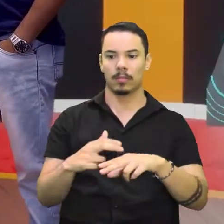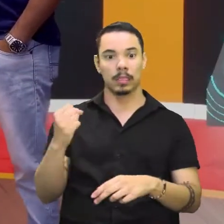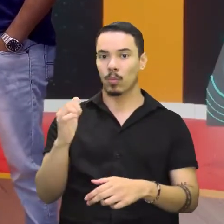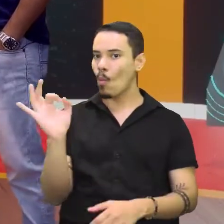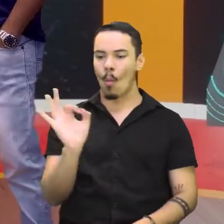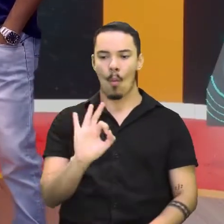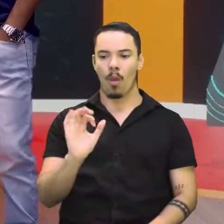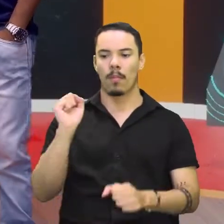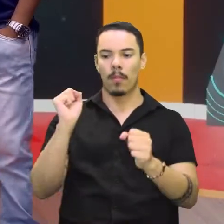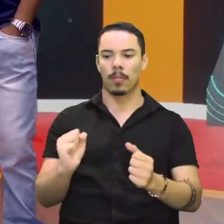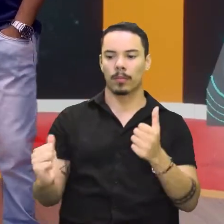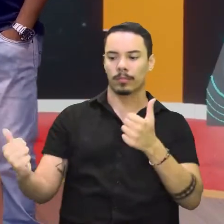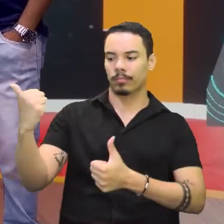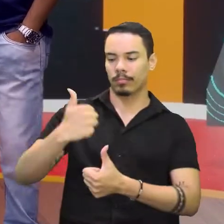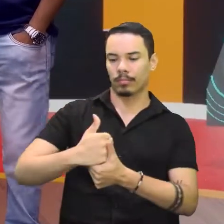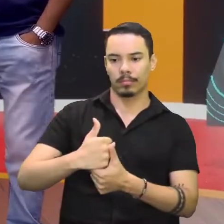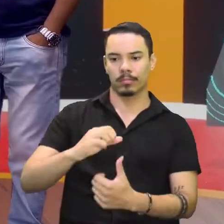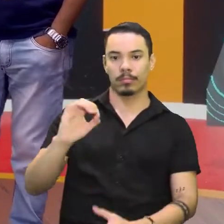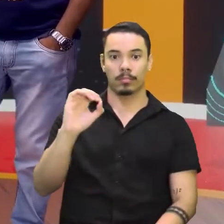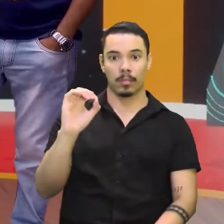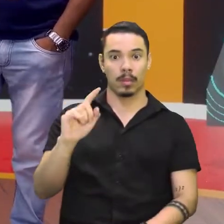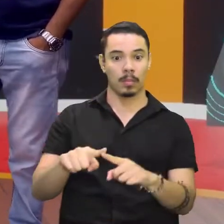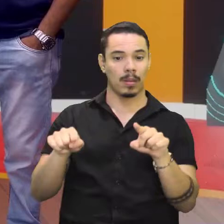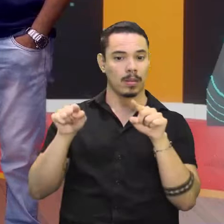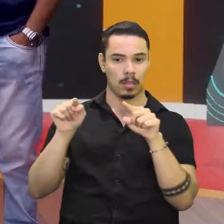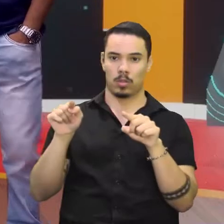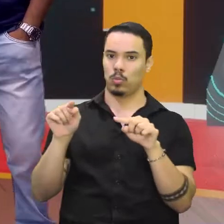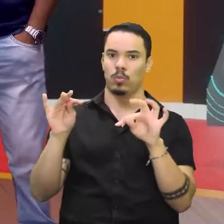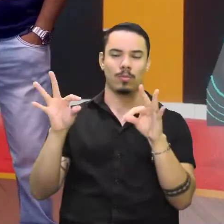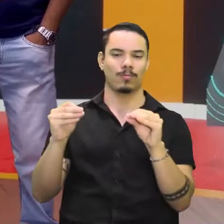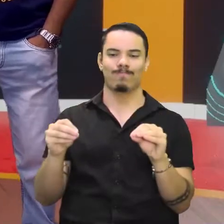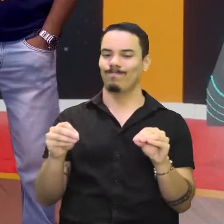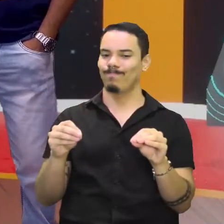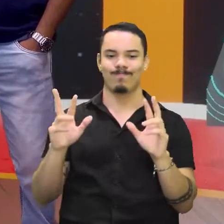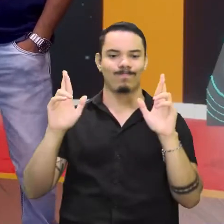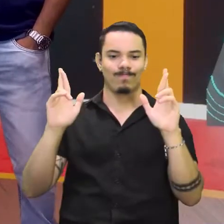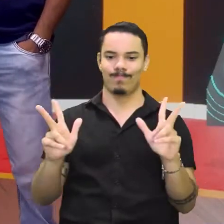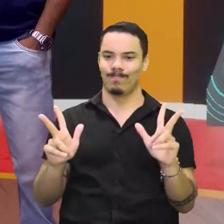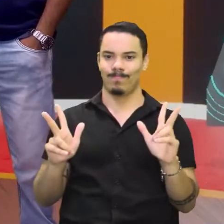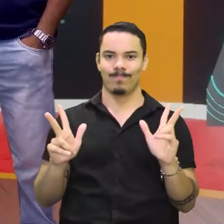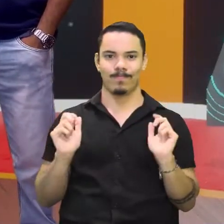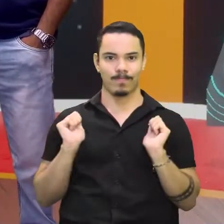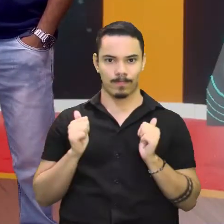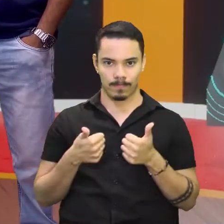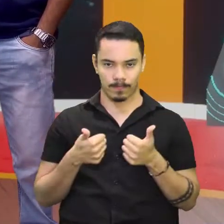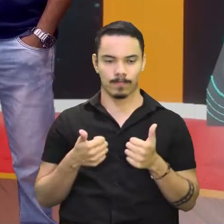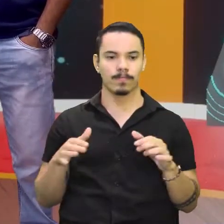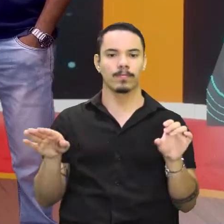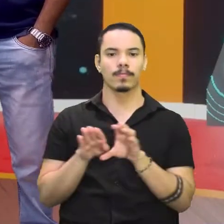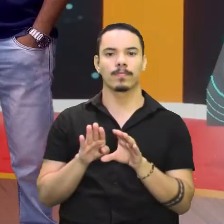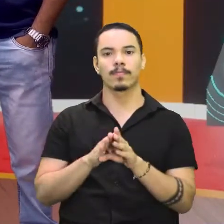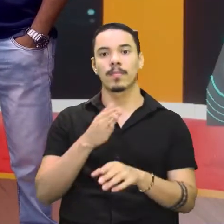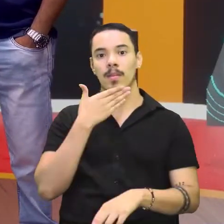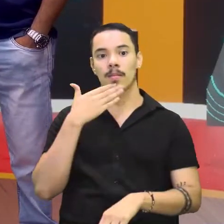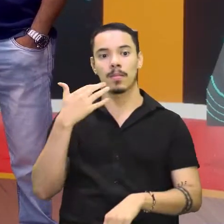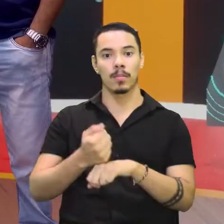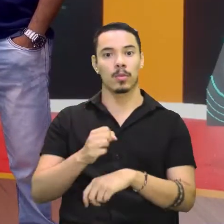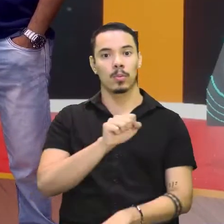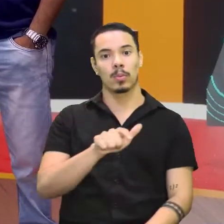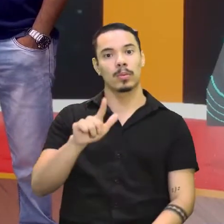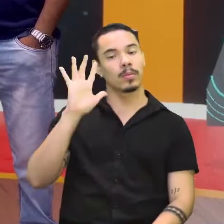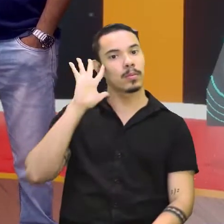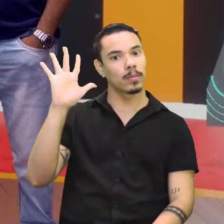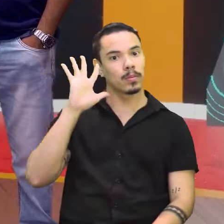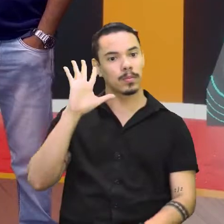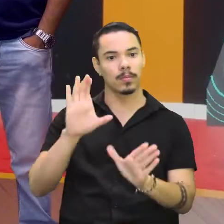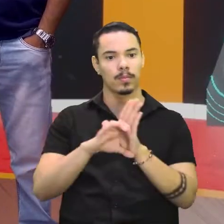por 0. Mas esse aqui é totalmente diferente desse. Tá? E claro que melhor que a teoria, melhor que o conceito